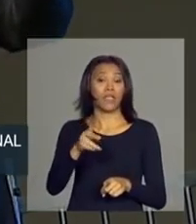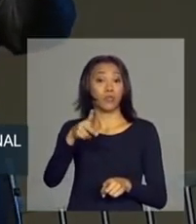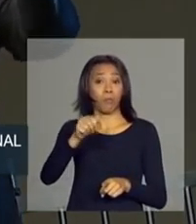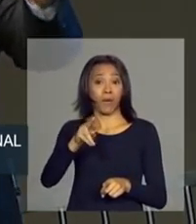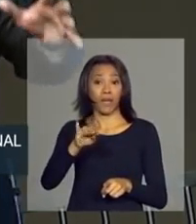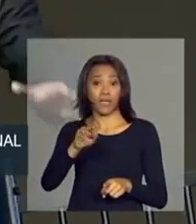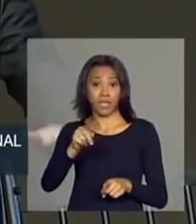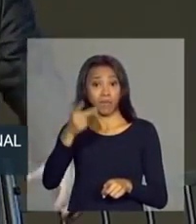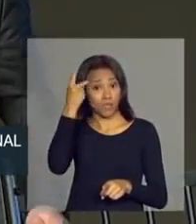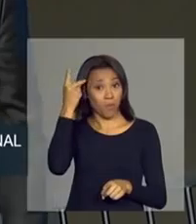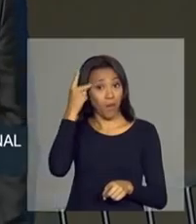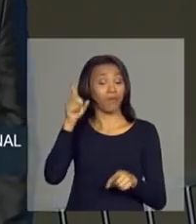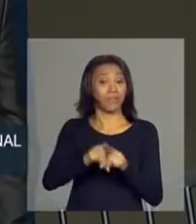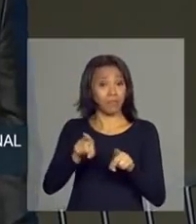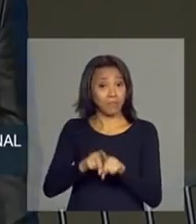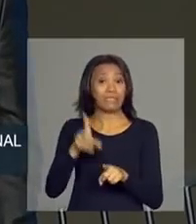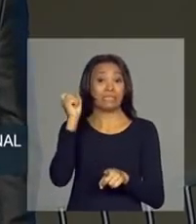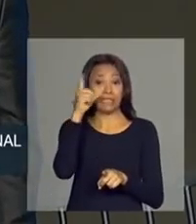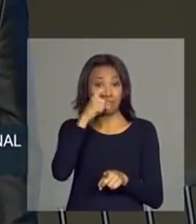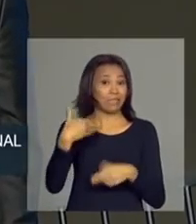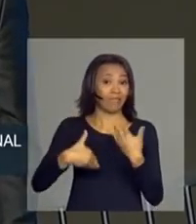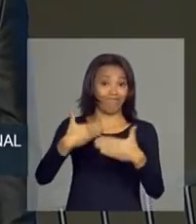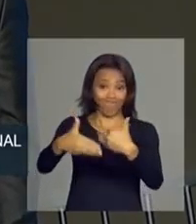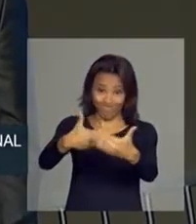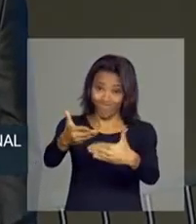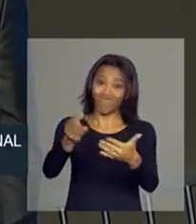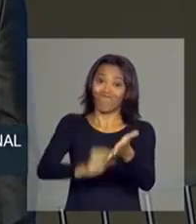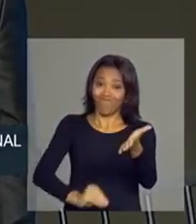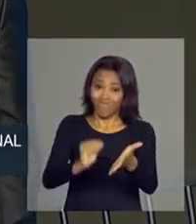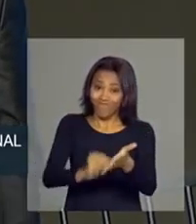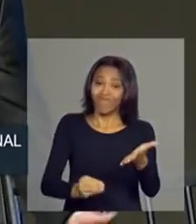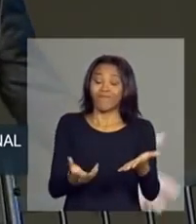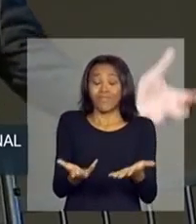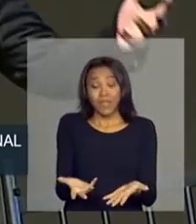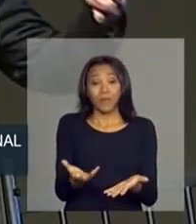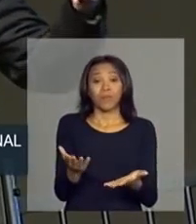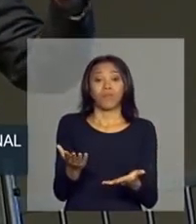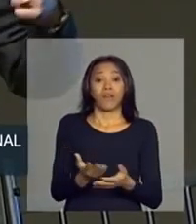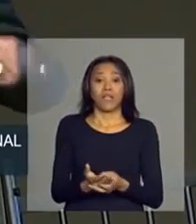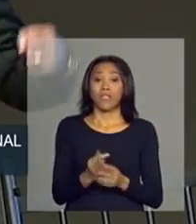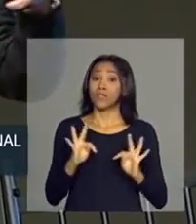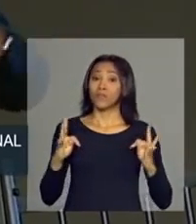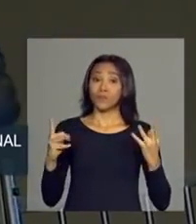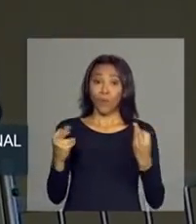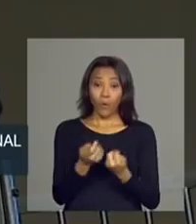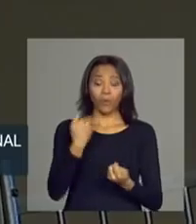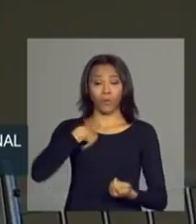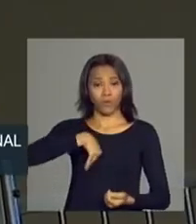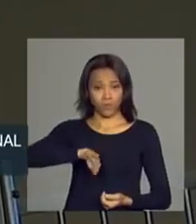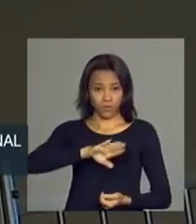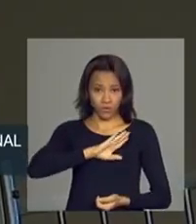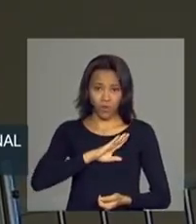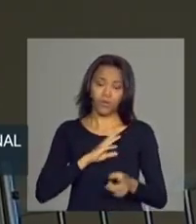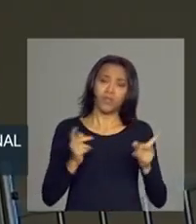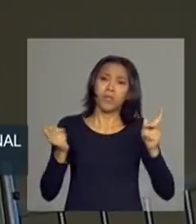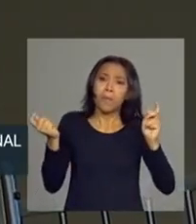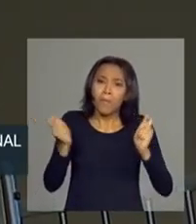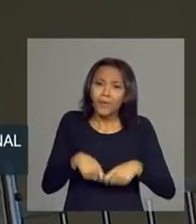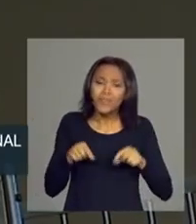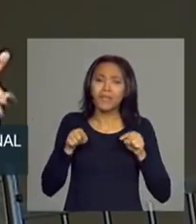desenvolvidos, porque a metade sul do Rio Grande é um desafio, o oeste de Santa Catarina é um desafio, o Vale